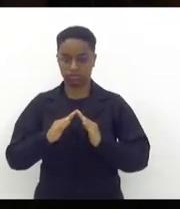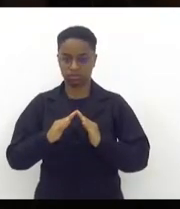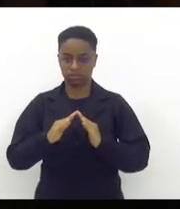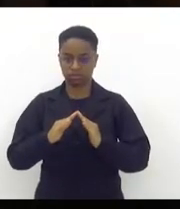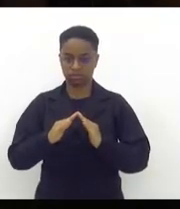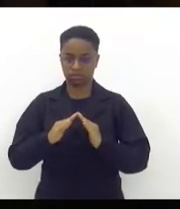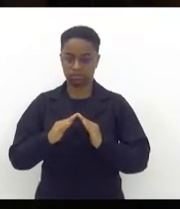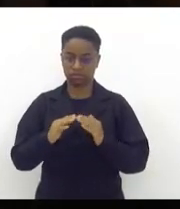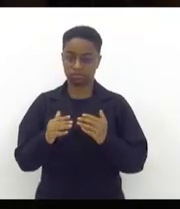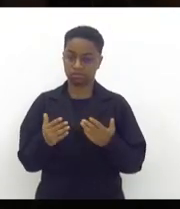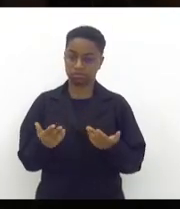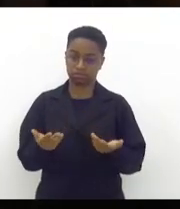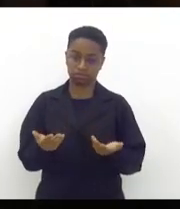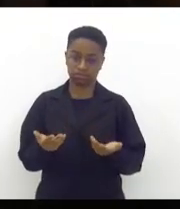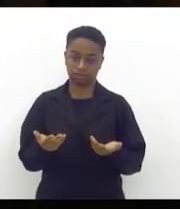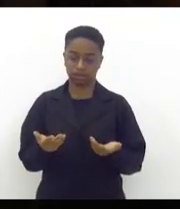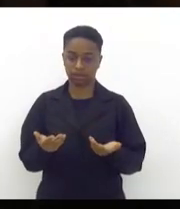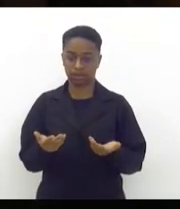serão